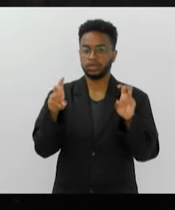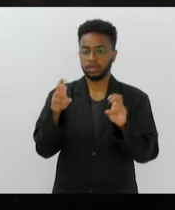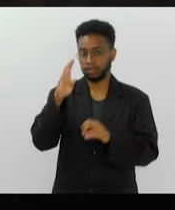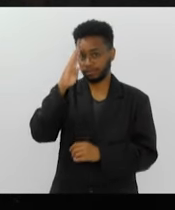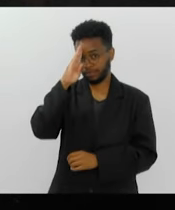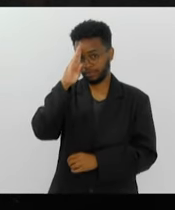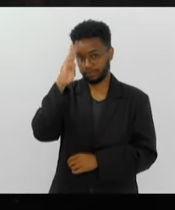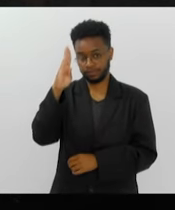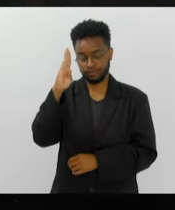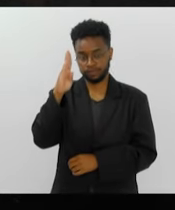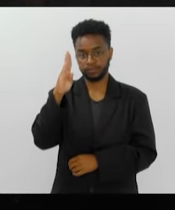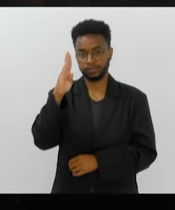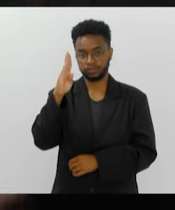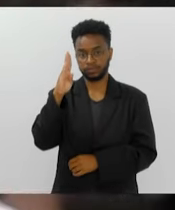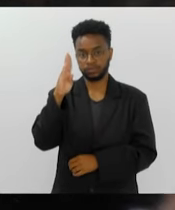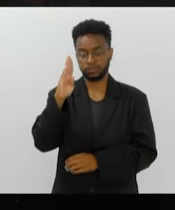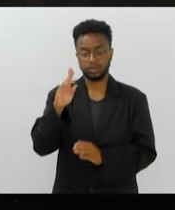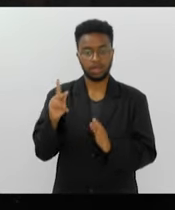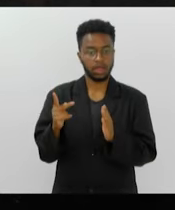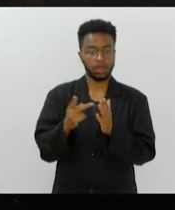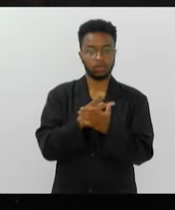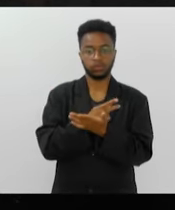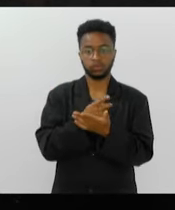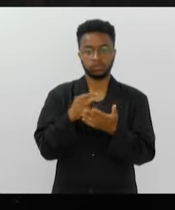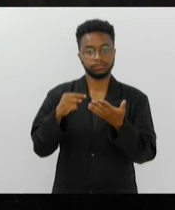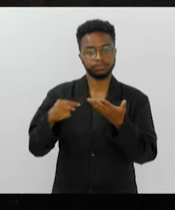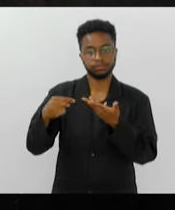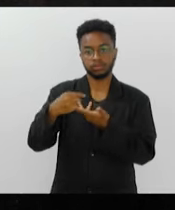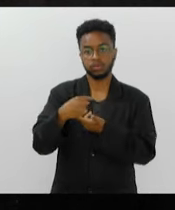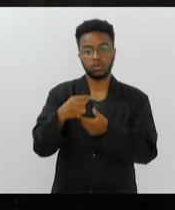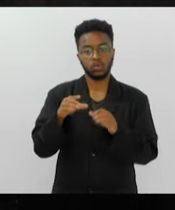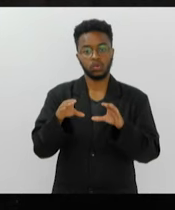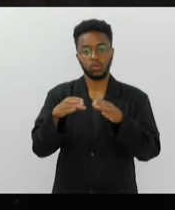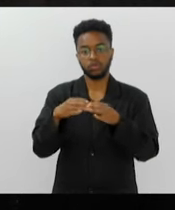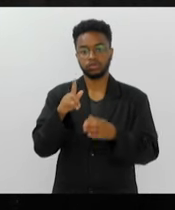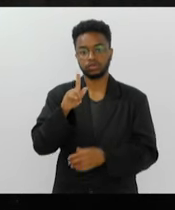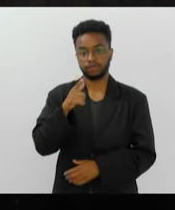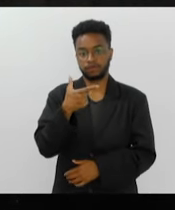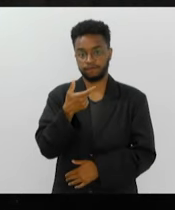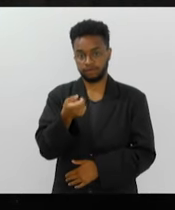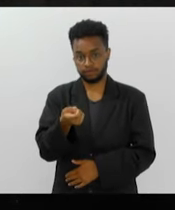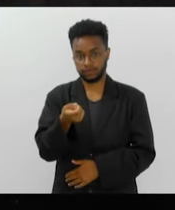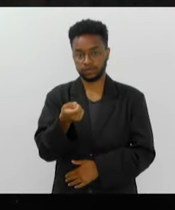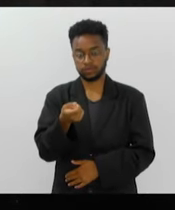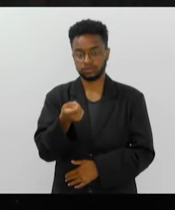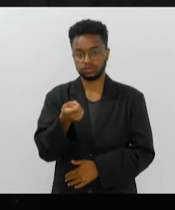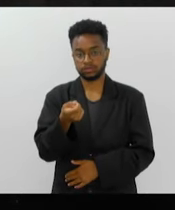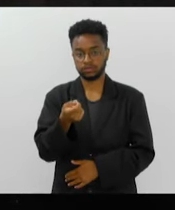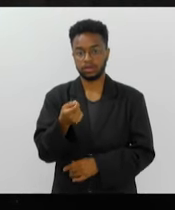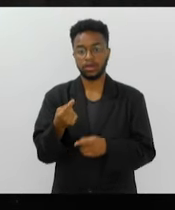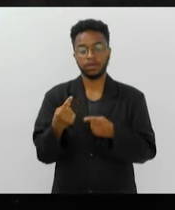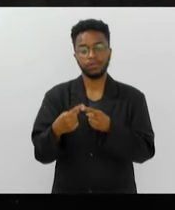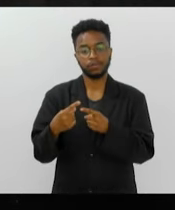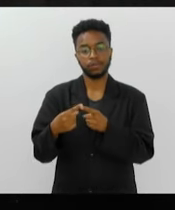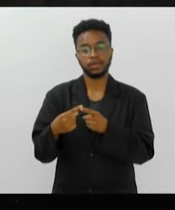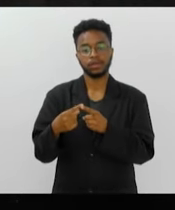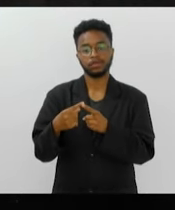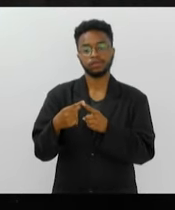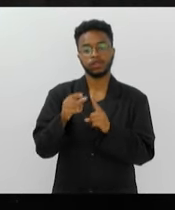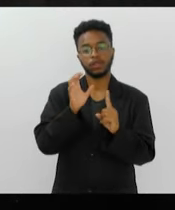crais que perpassa a Cúpula do G20 que atinge a todos a